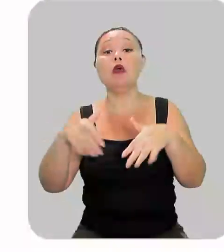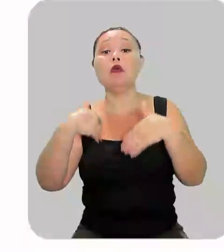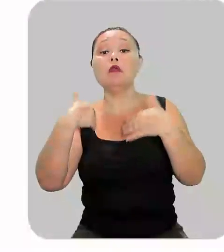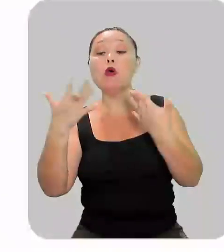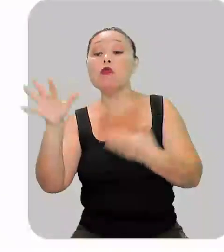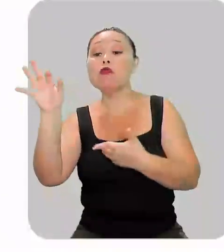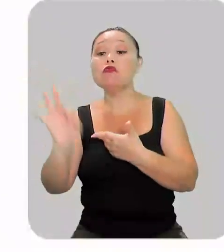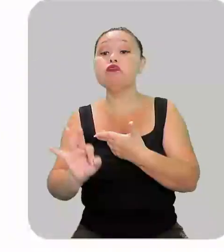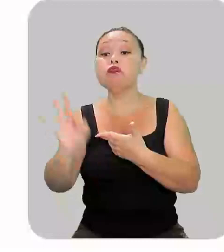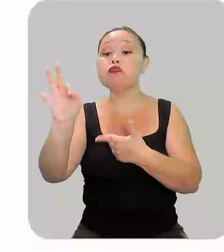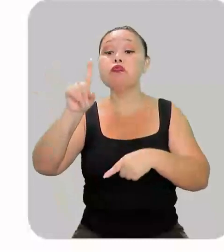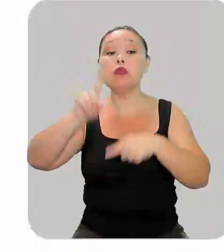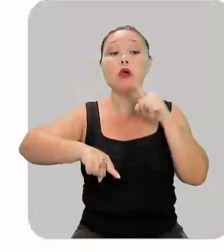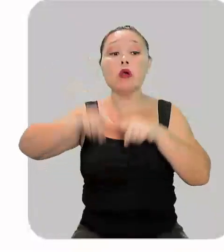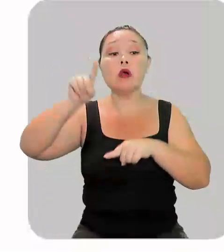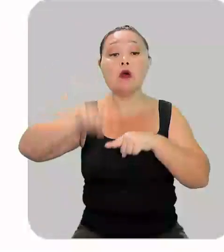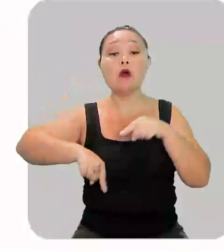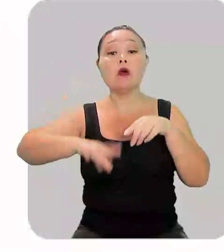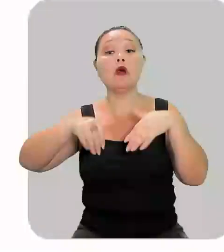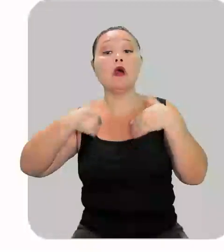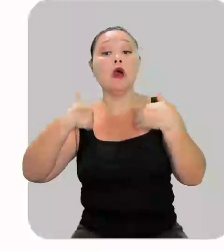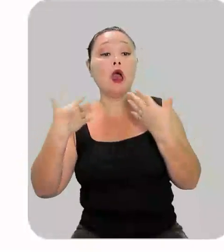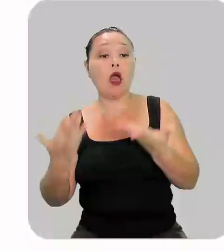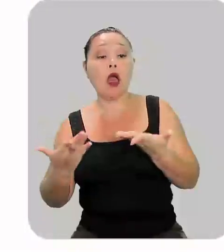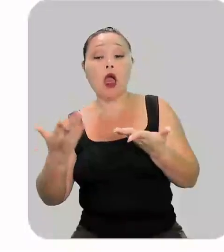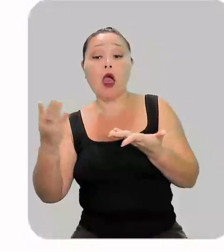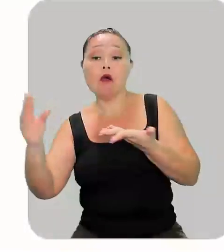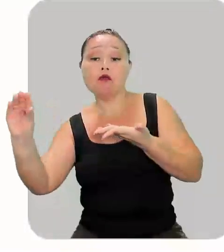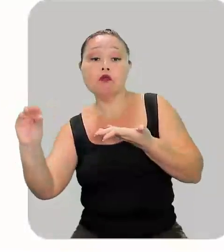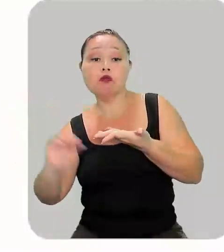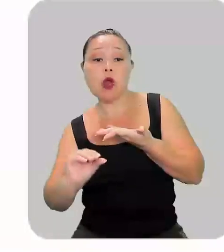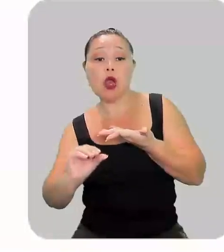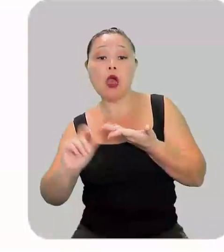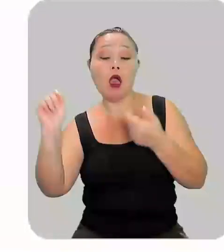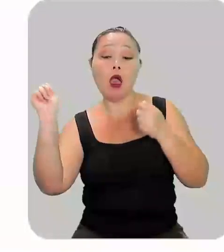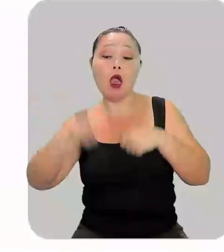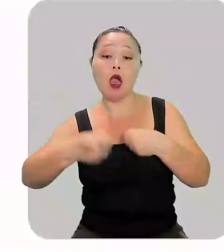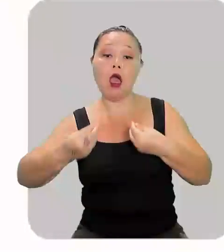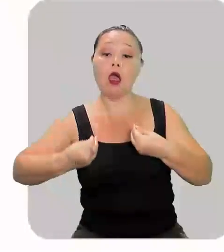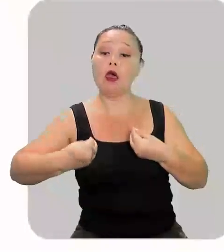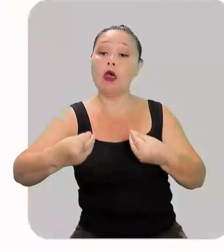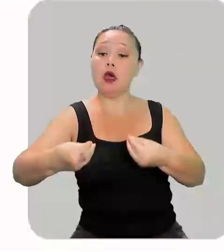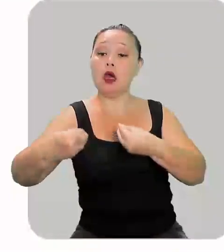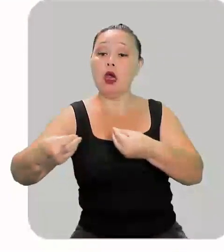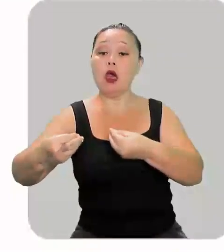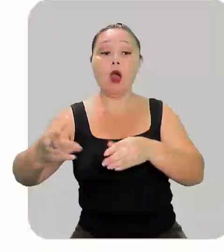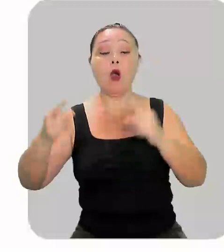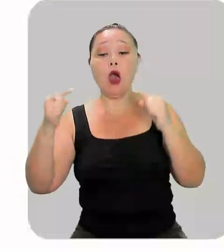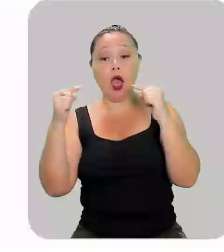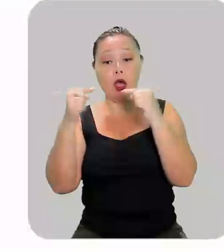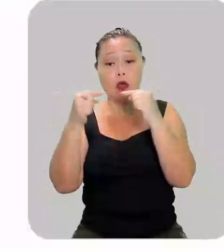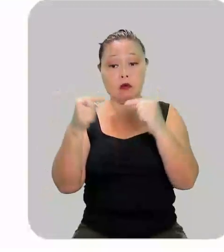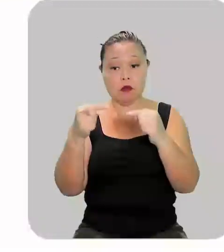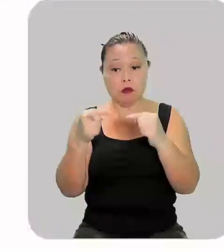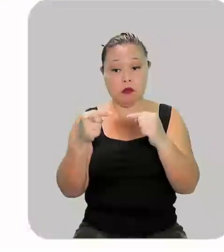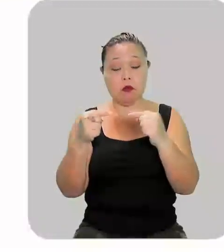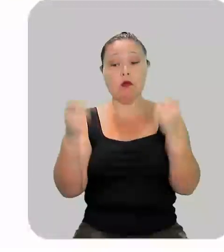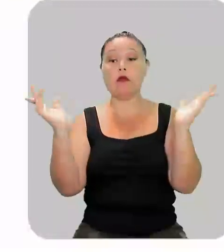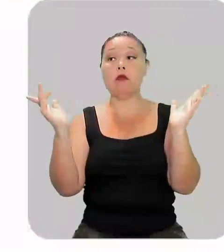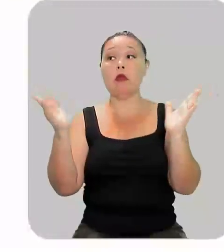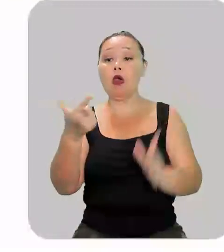o percentual sobre o valor do objeto dado como recompensa que ela deverá ofertar é igual a